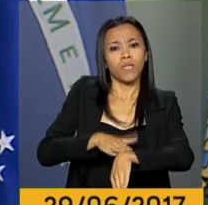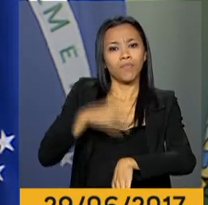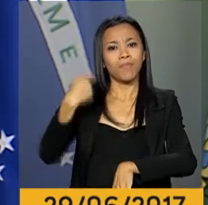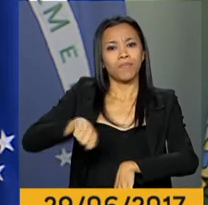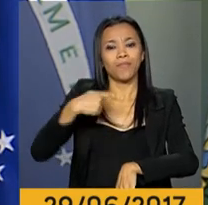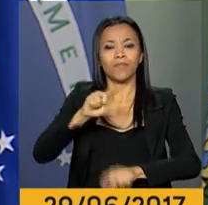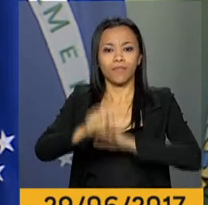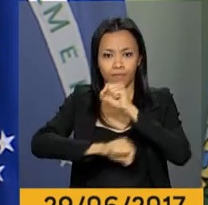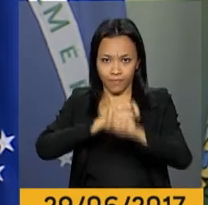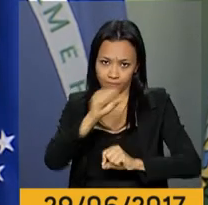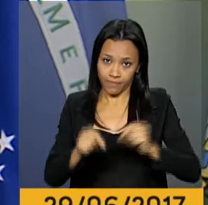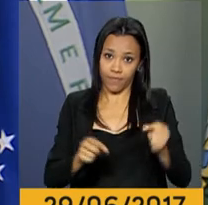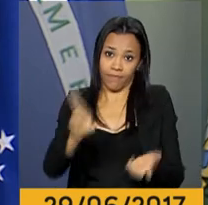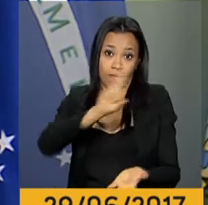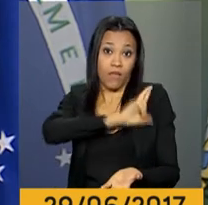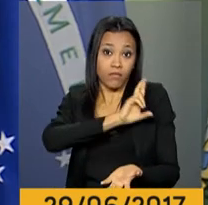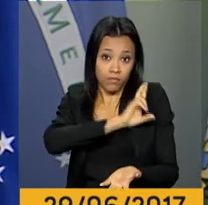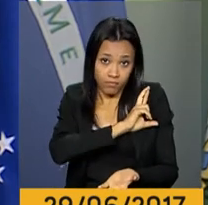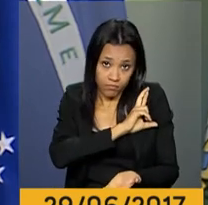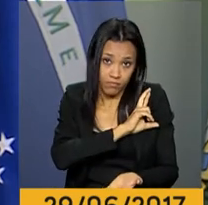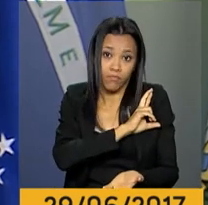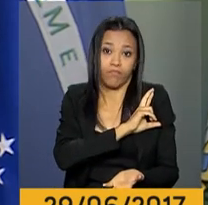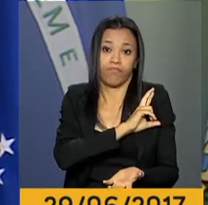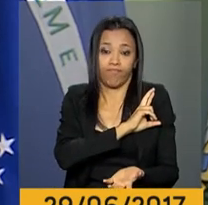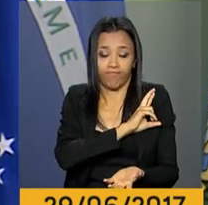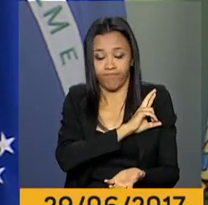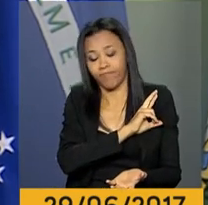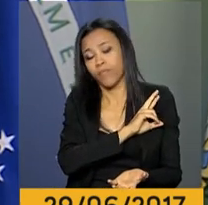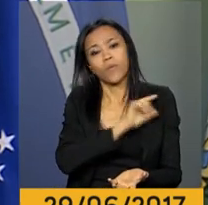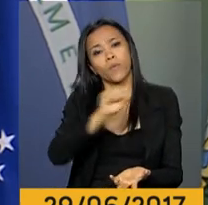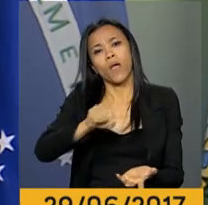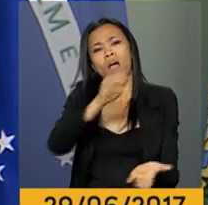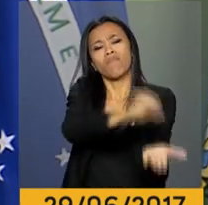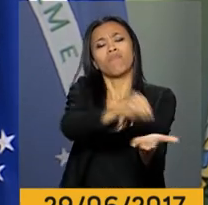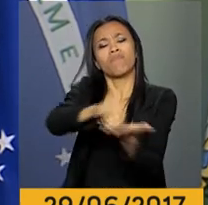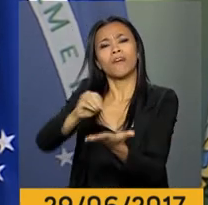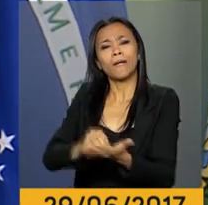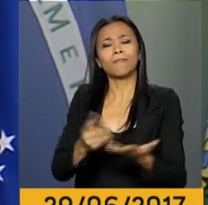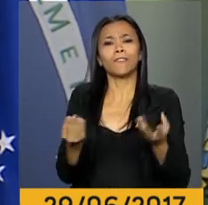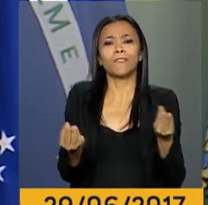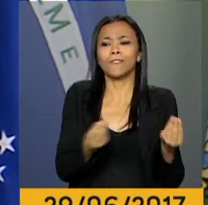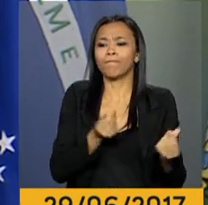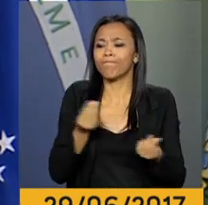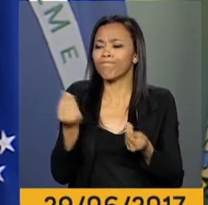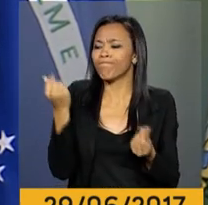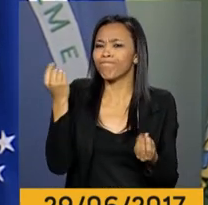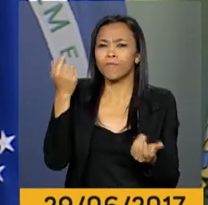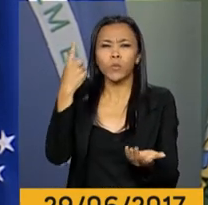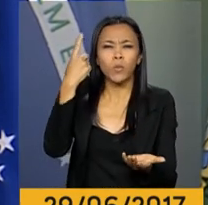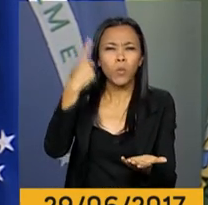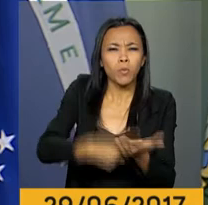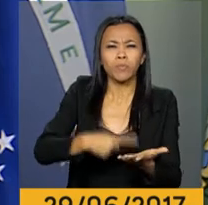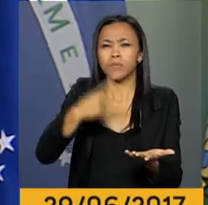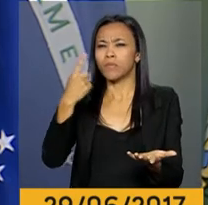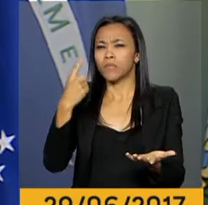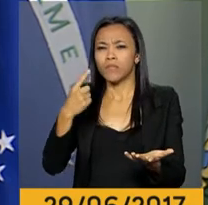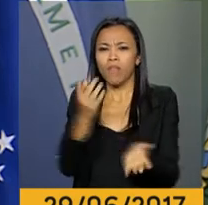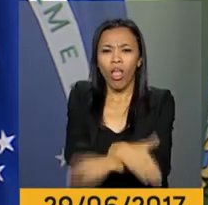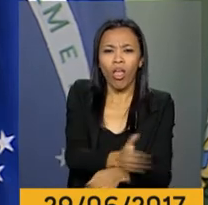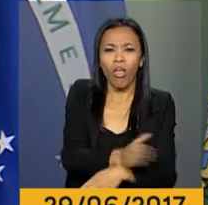responsabilidade a falta de responsabilidade é a empresas